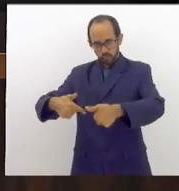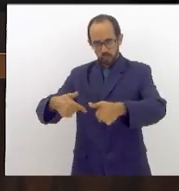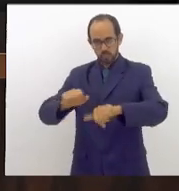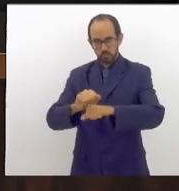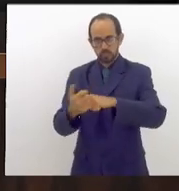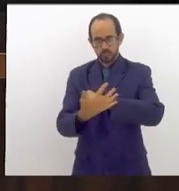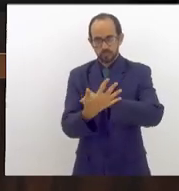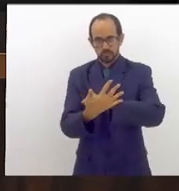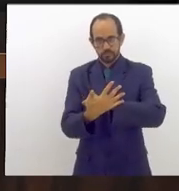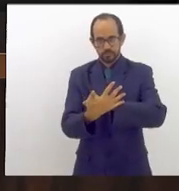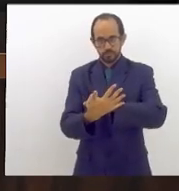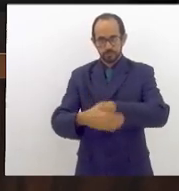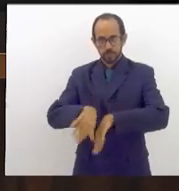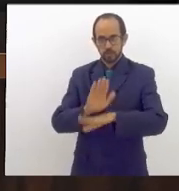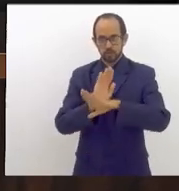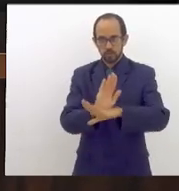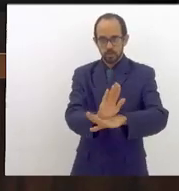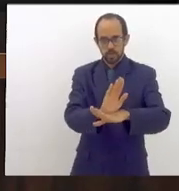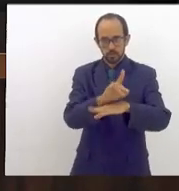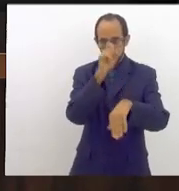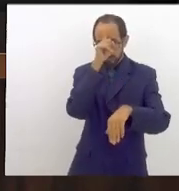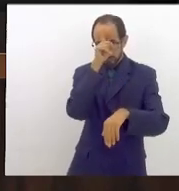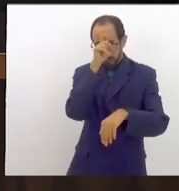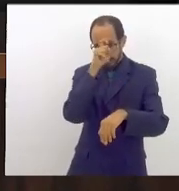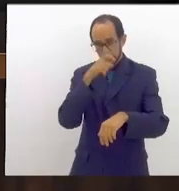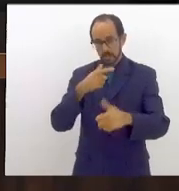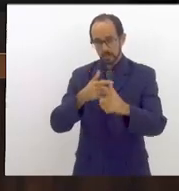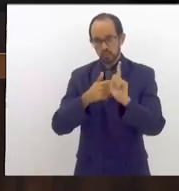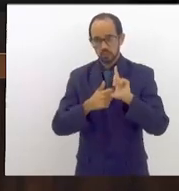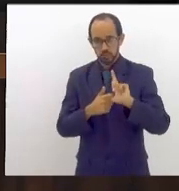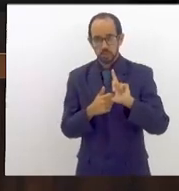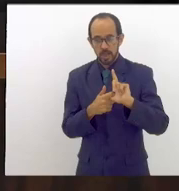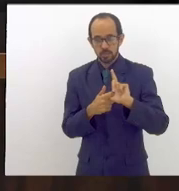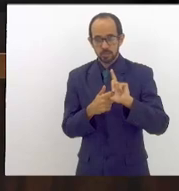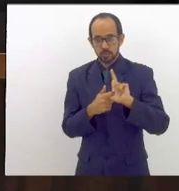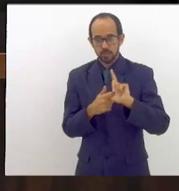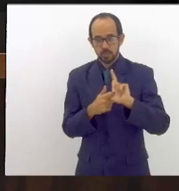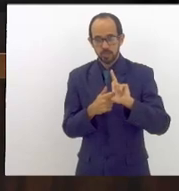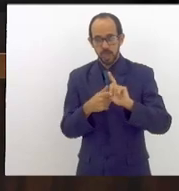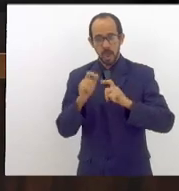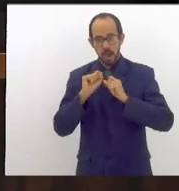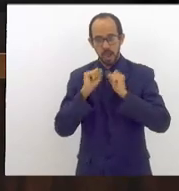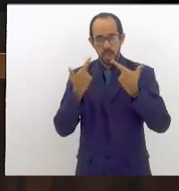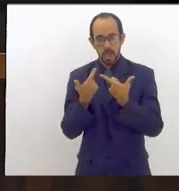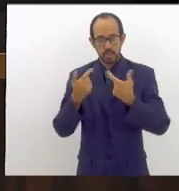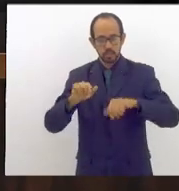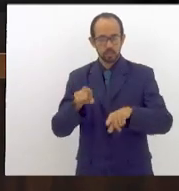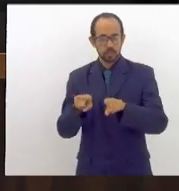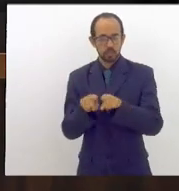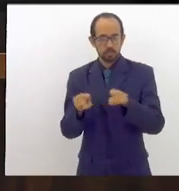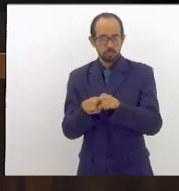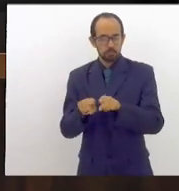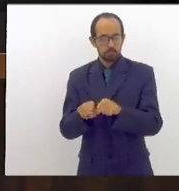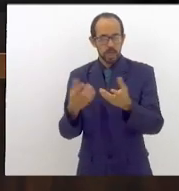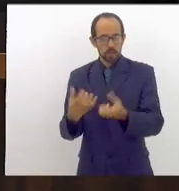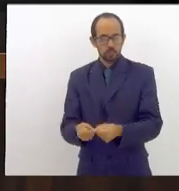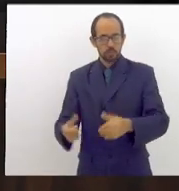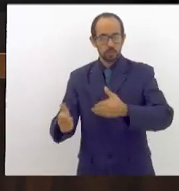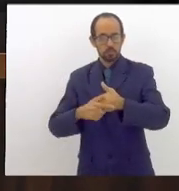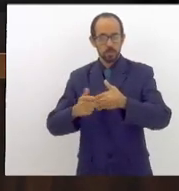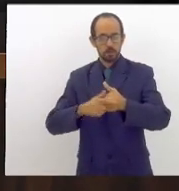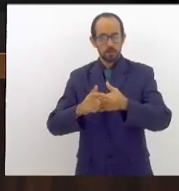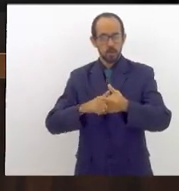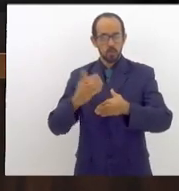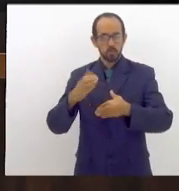ajudamos hospitais em dificuldades financeiras aleste também desempenhou um papel importante de interlocução com comunidade